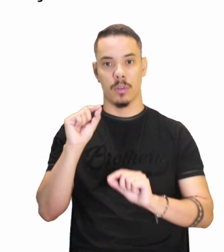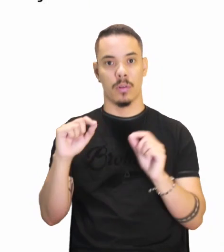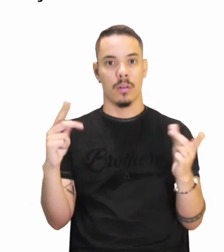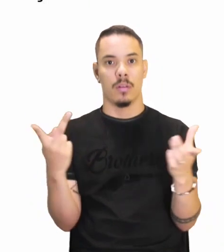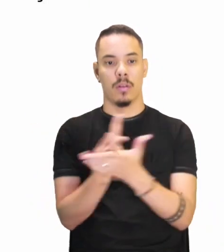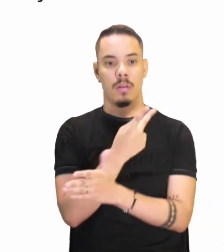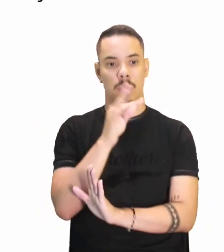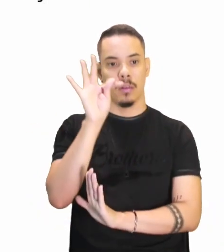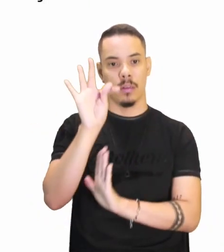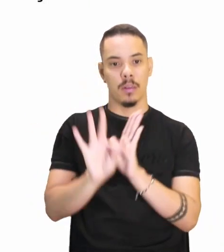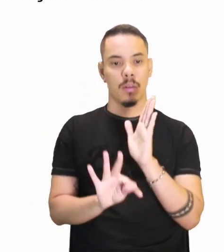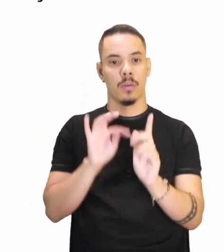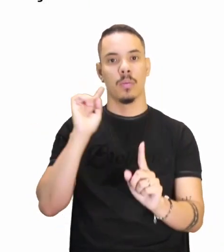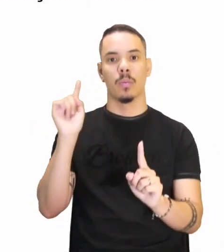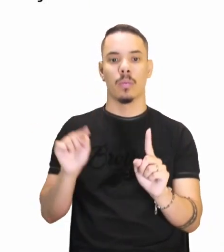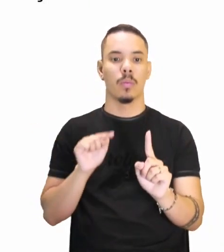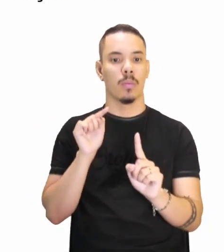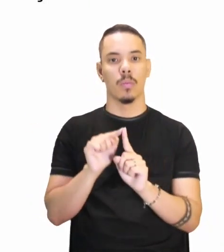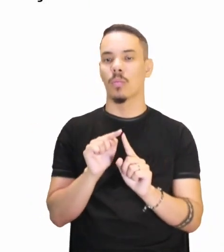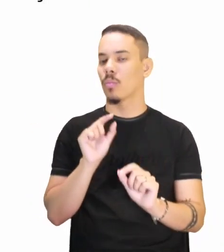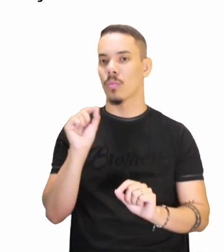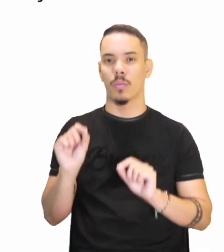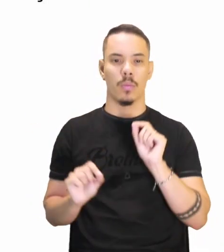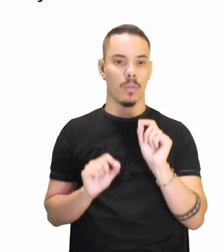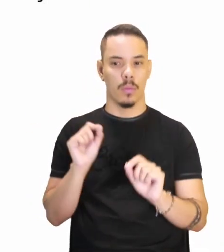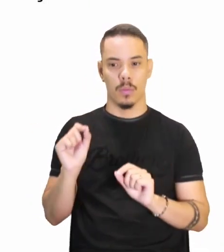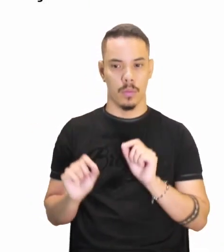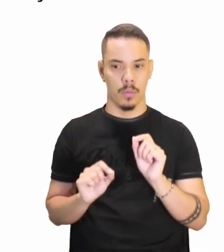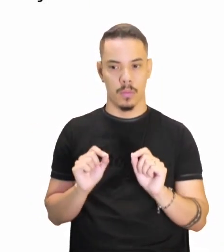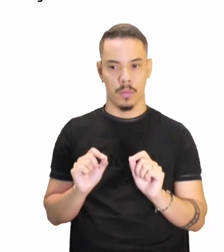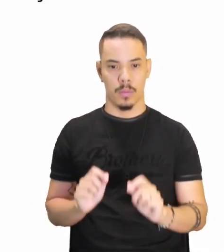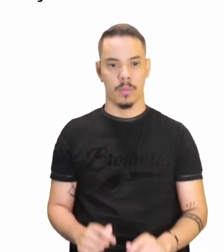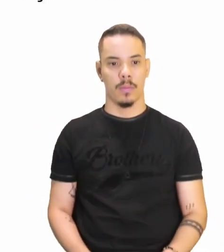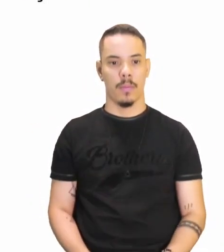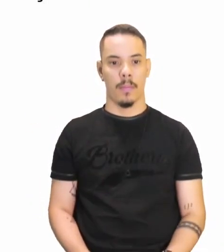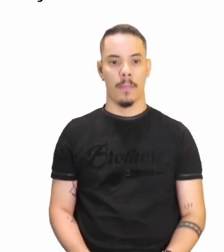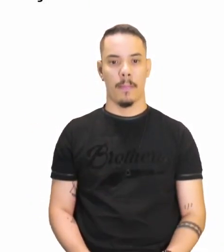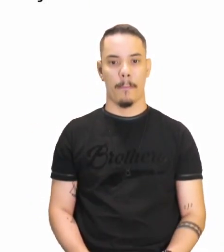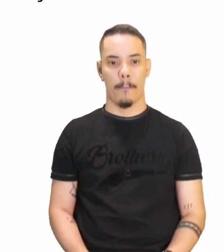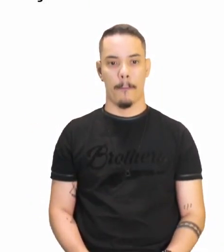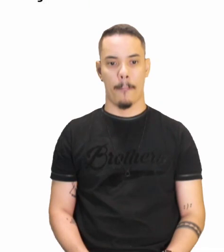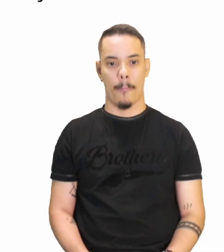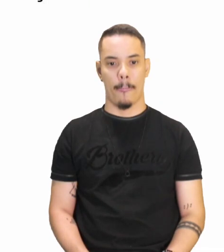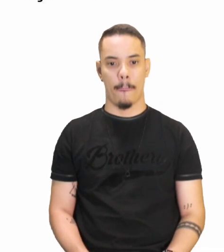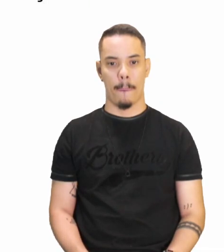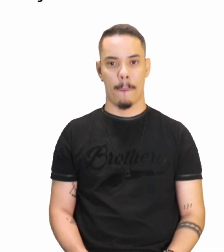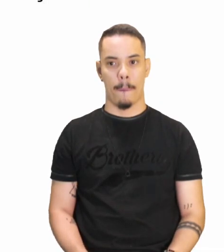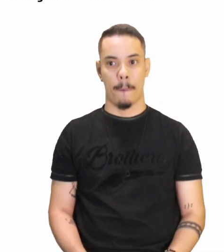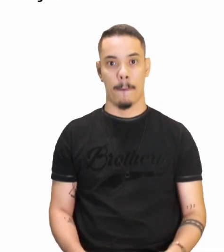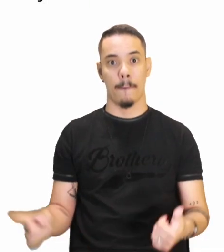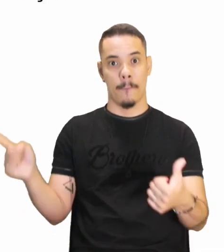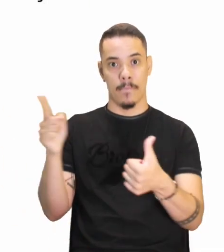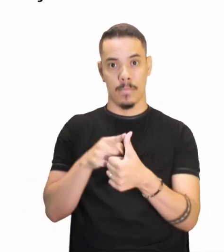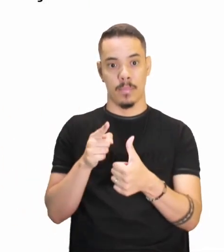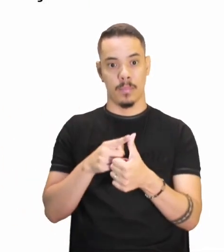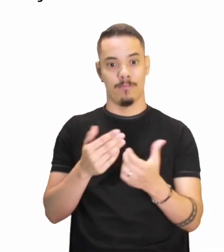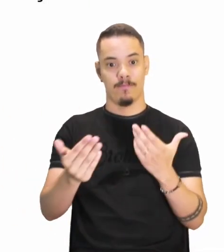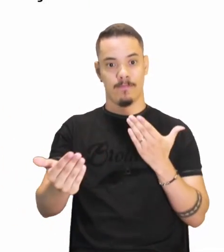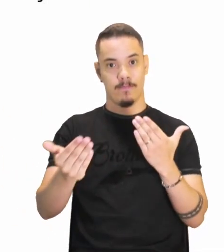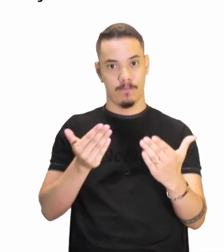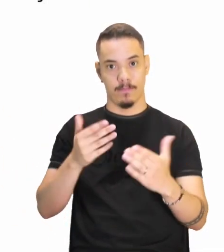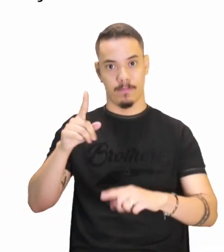textual com a finalidade de letra a comparar elementos